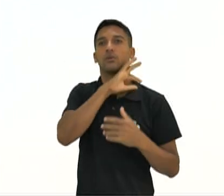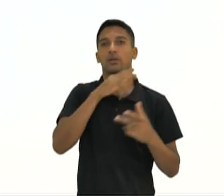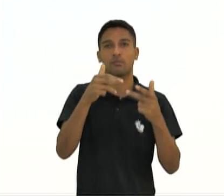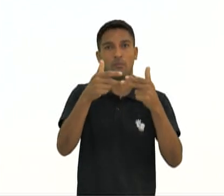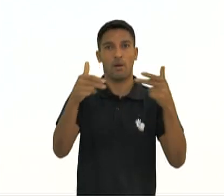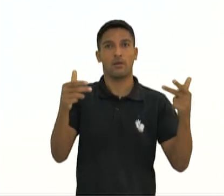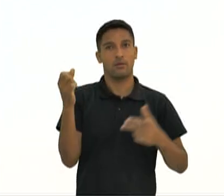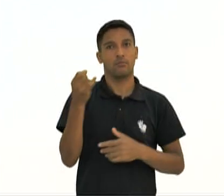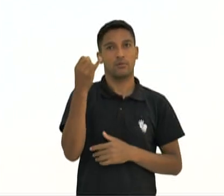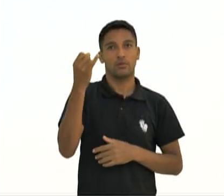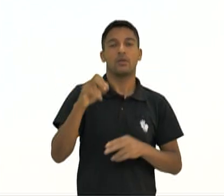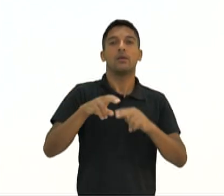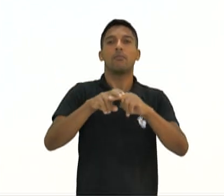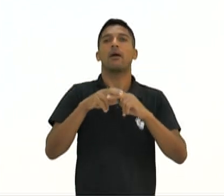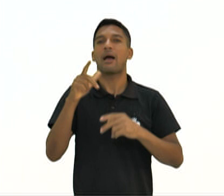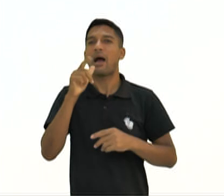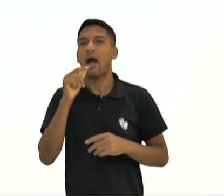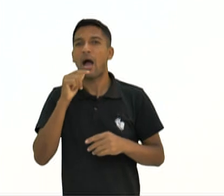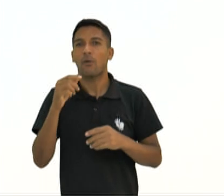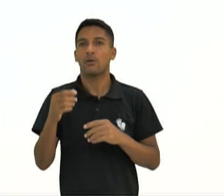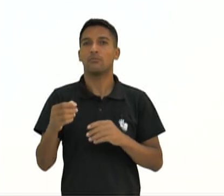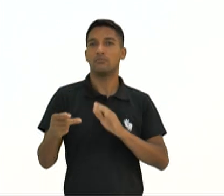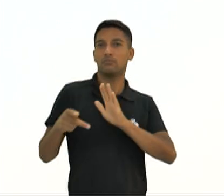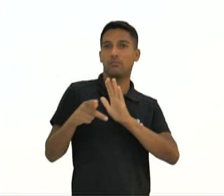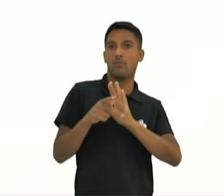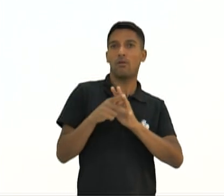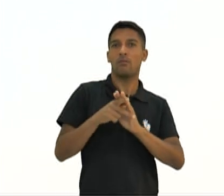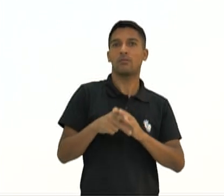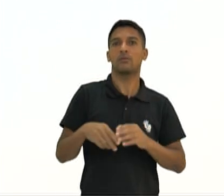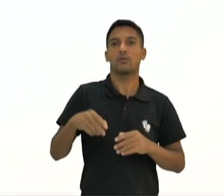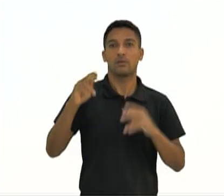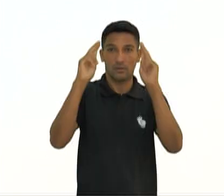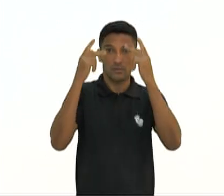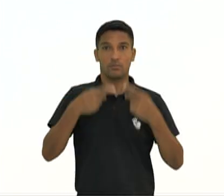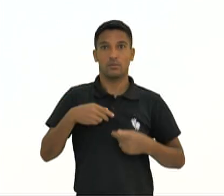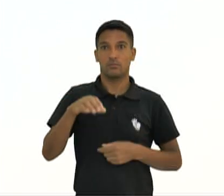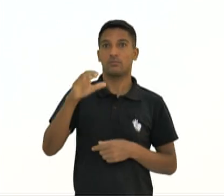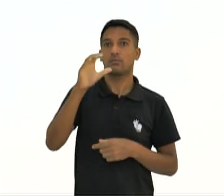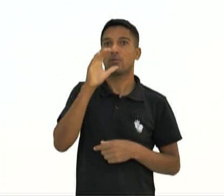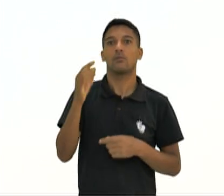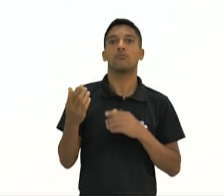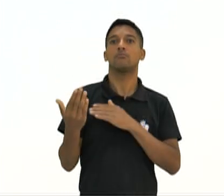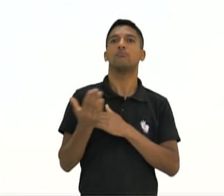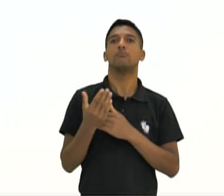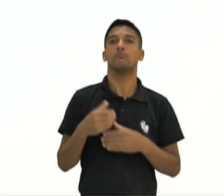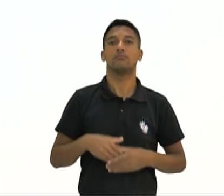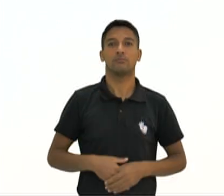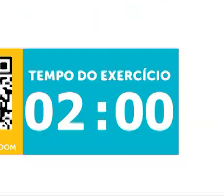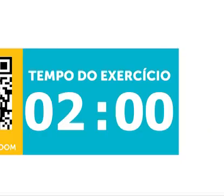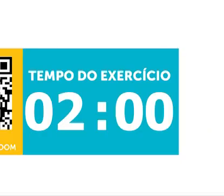da água para o ser humano? Pense um pouquinho aí e a gente volta já já para finalizar.